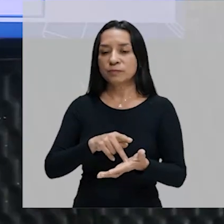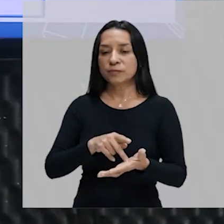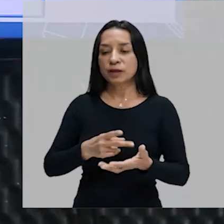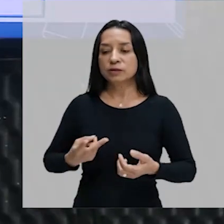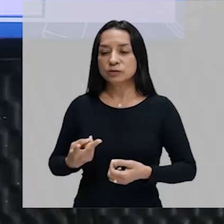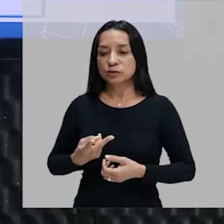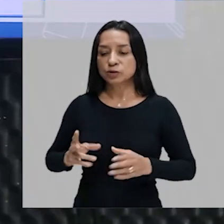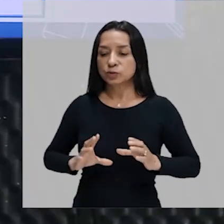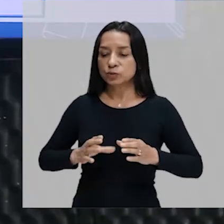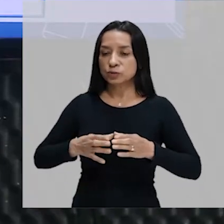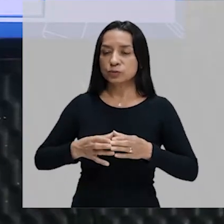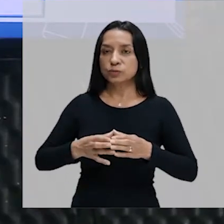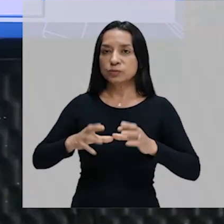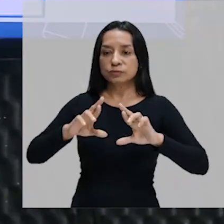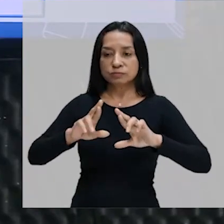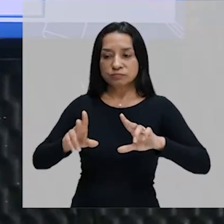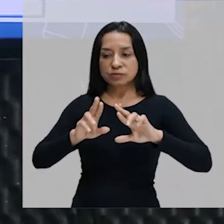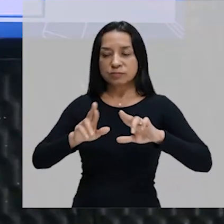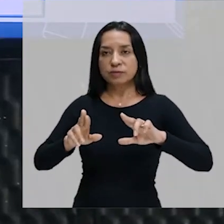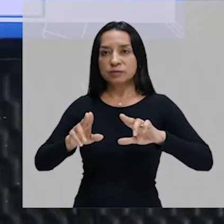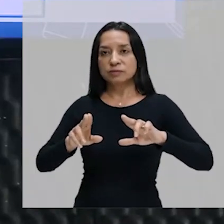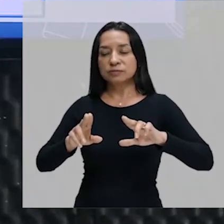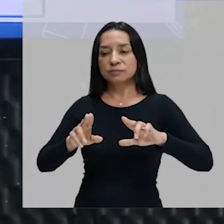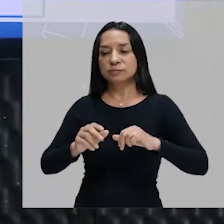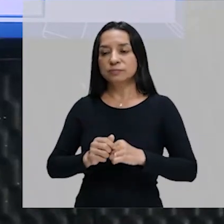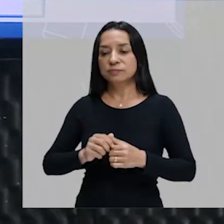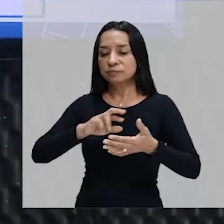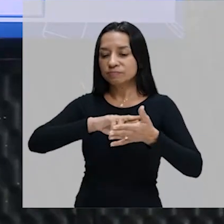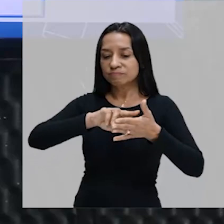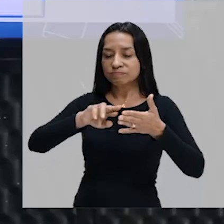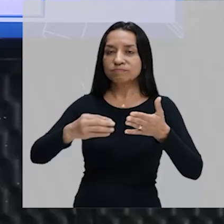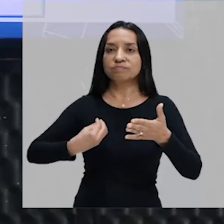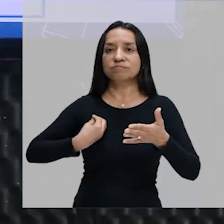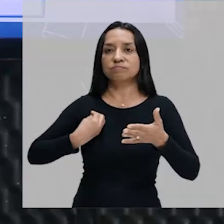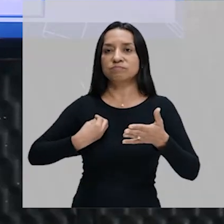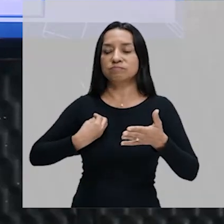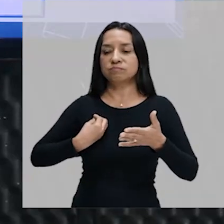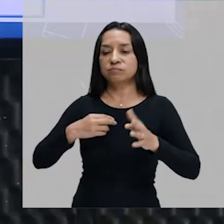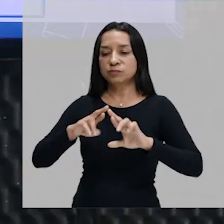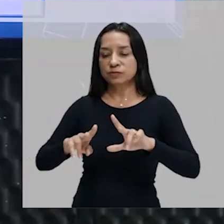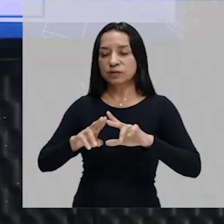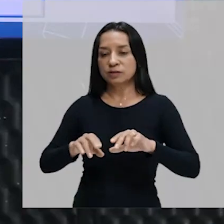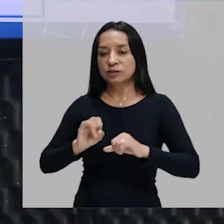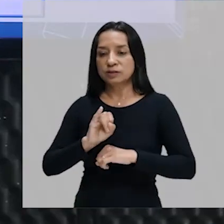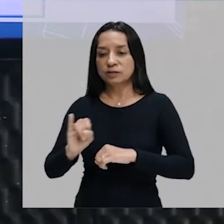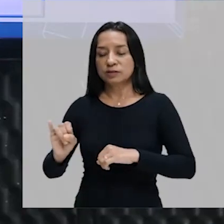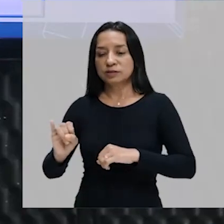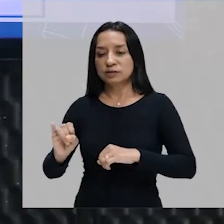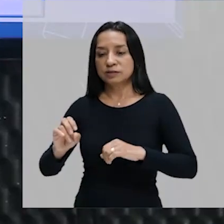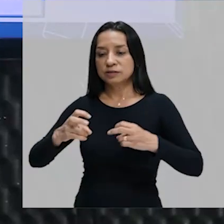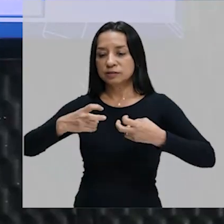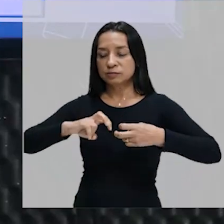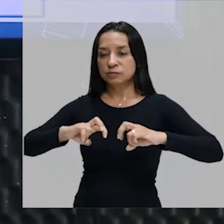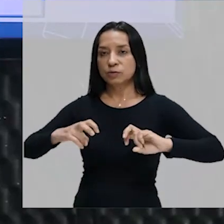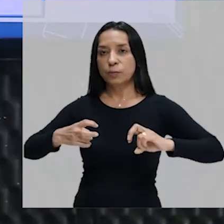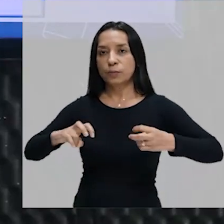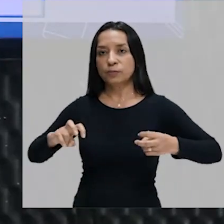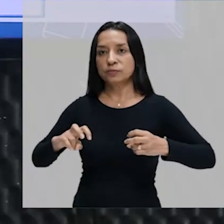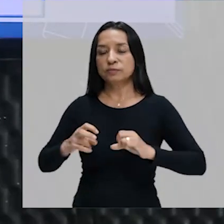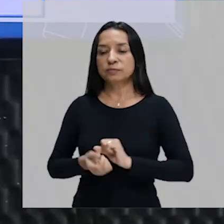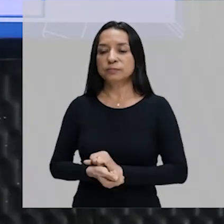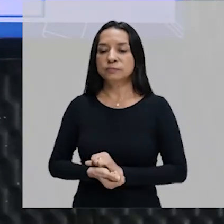dois indivíduos são de espécies diferentes, né? Se eles se reproduzirem